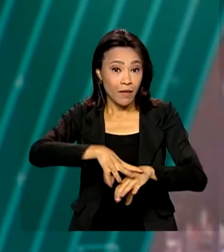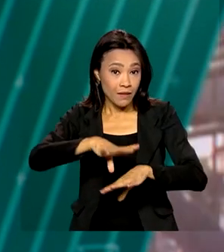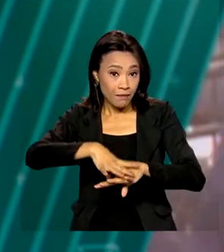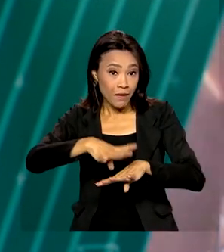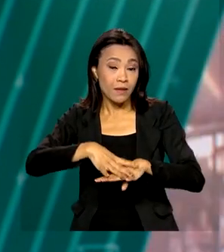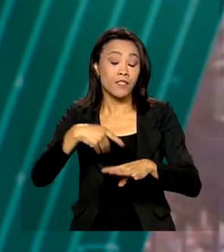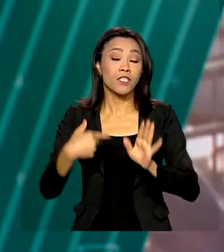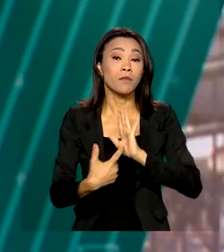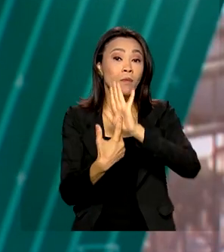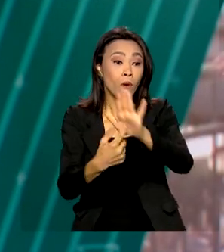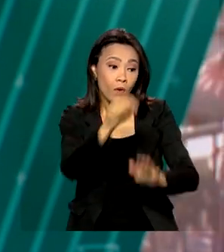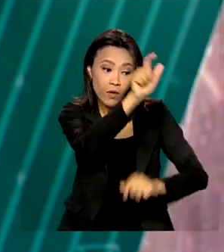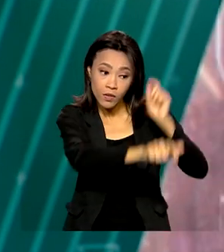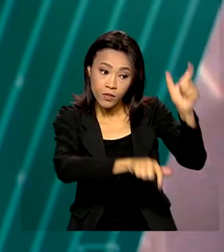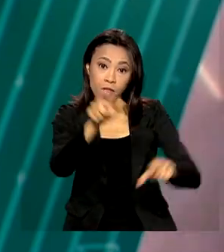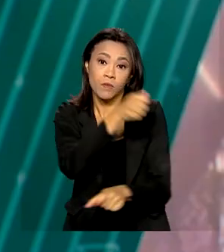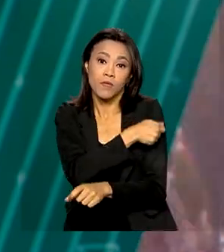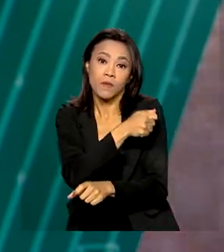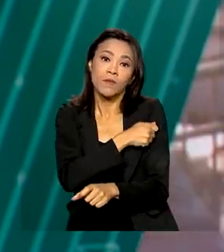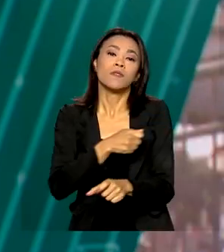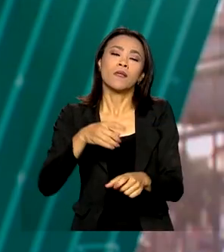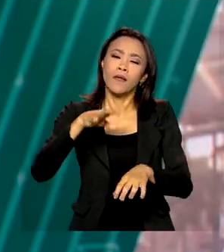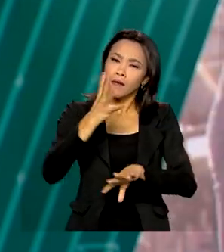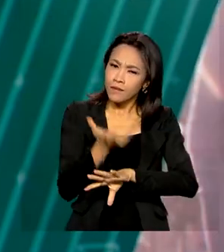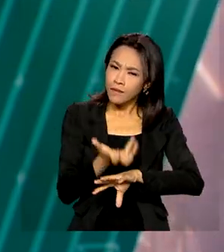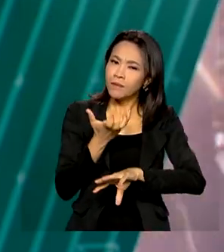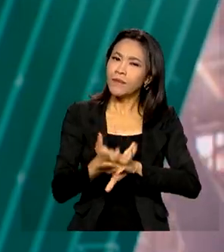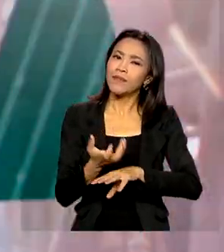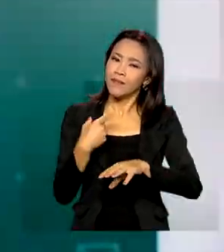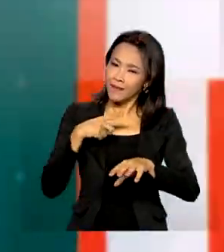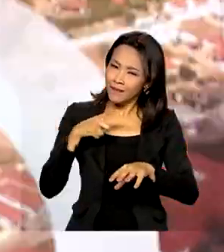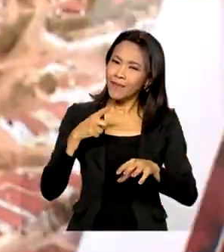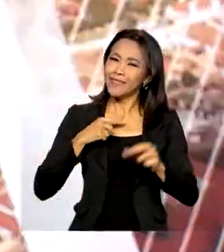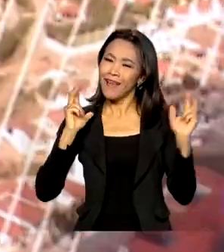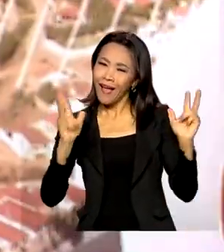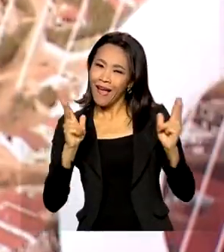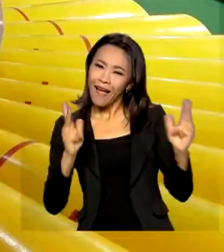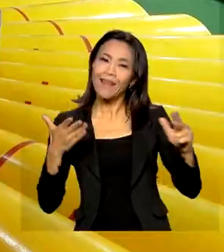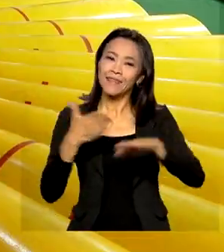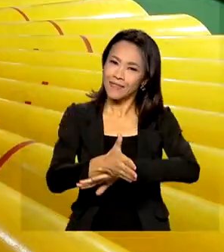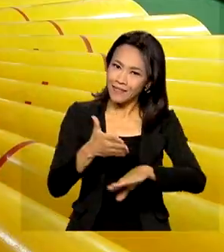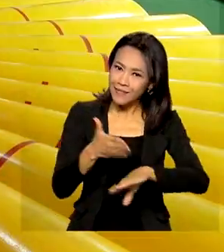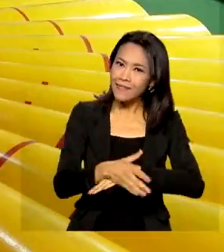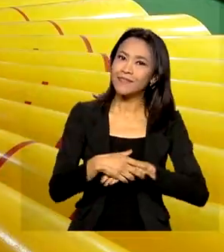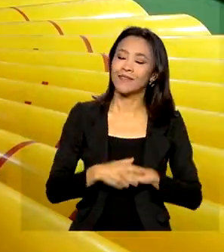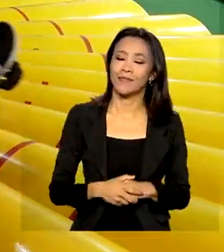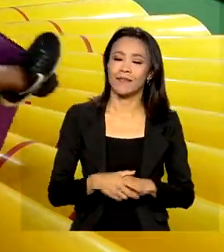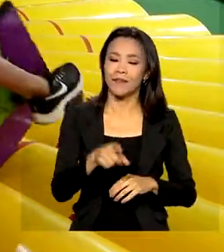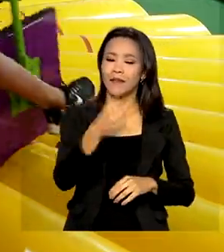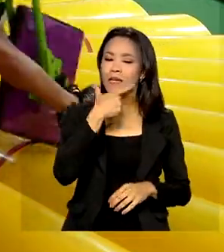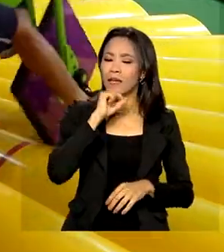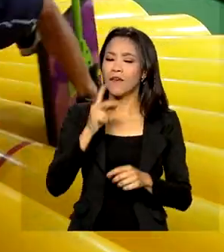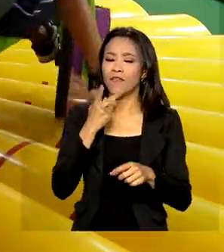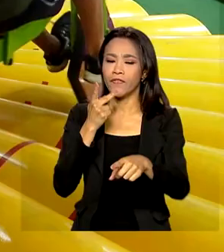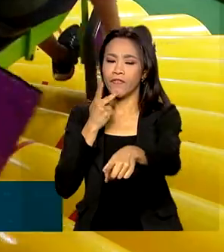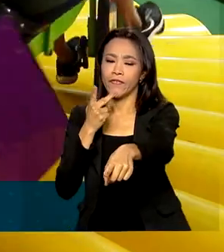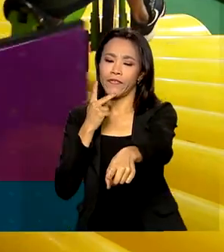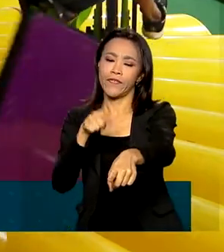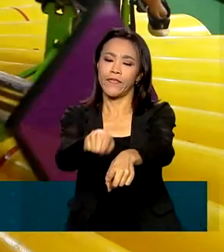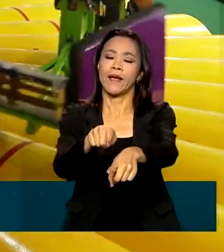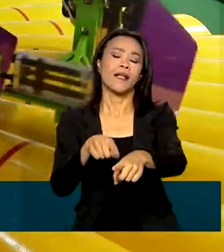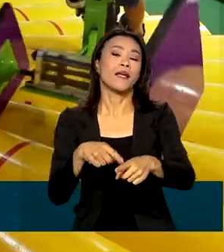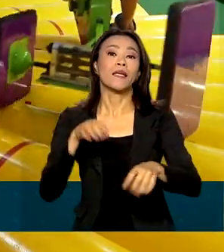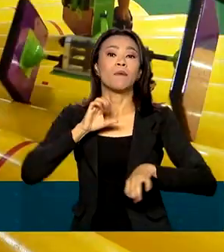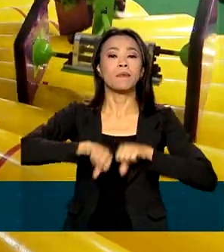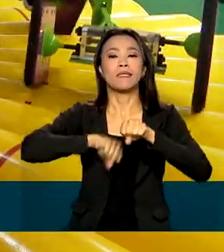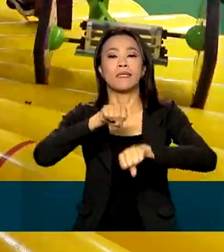que mostram que a disciplina pode ser mais acessível e divertida. Quem disse que uma bicicleta precisa de rodas